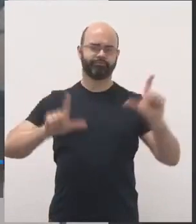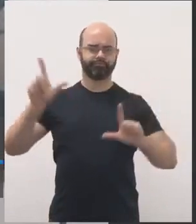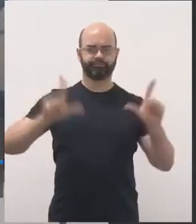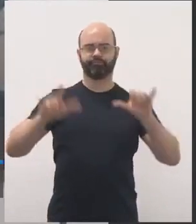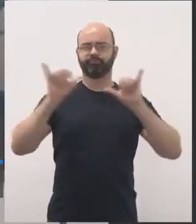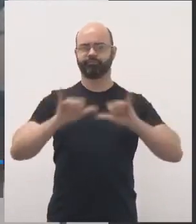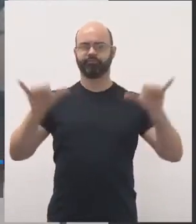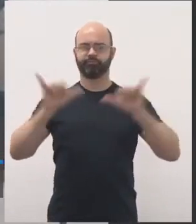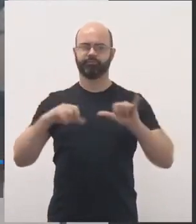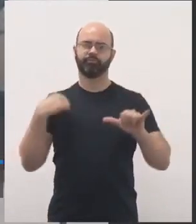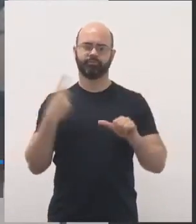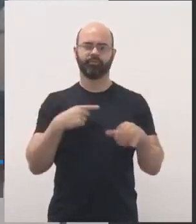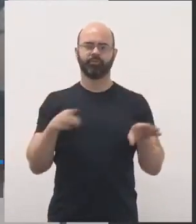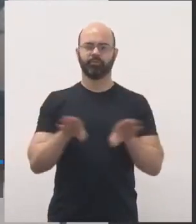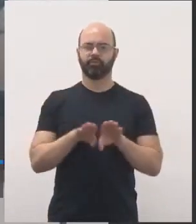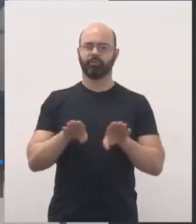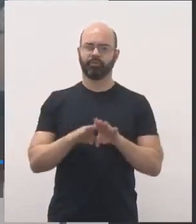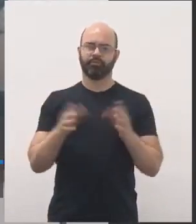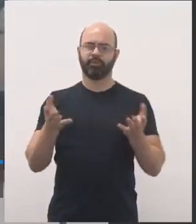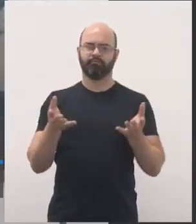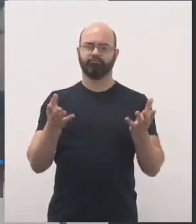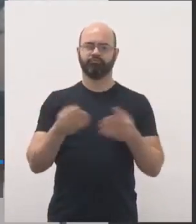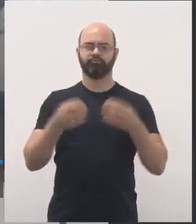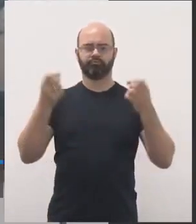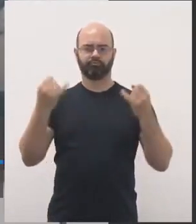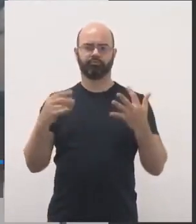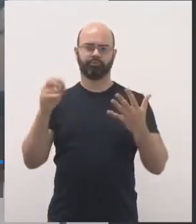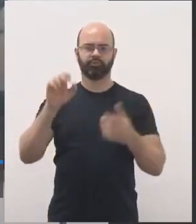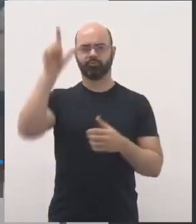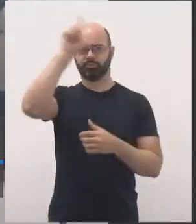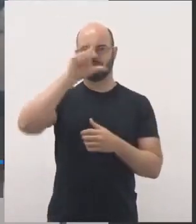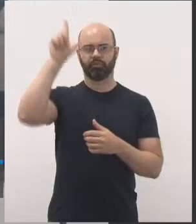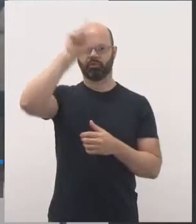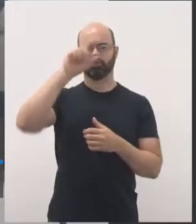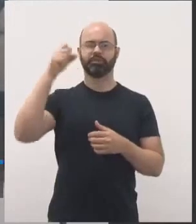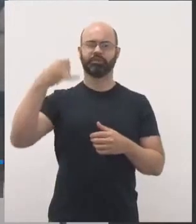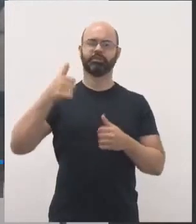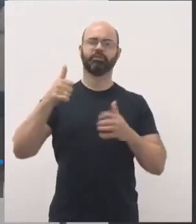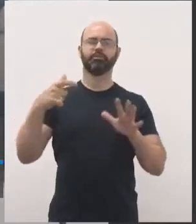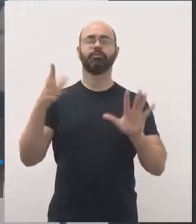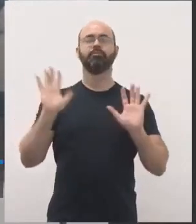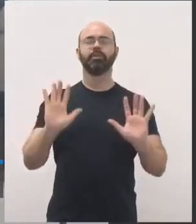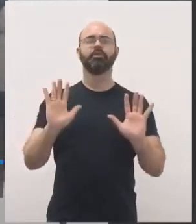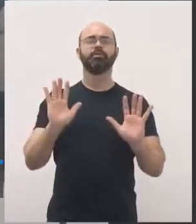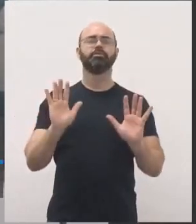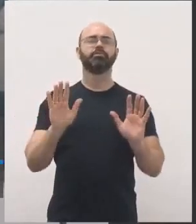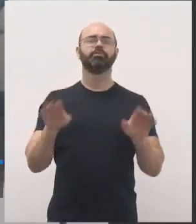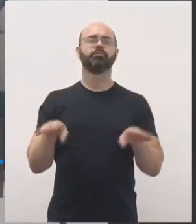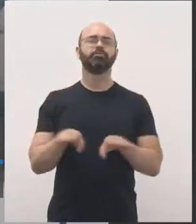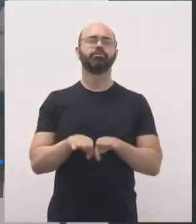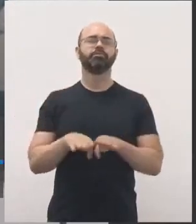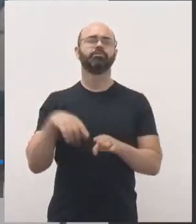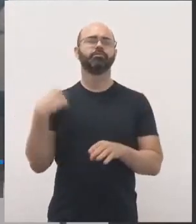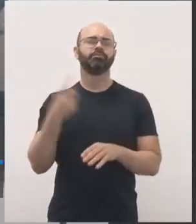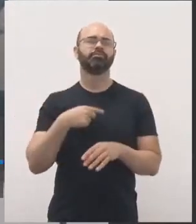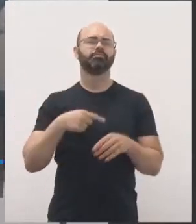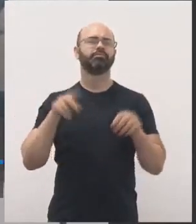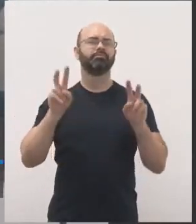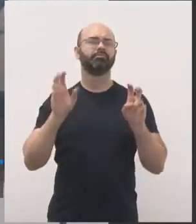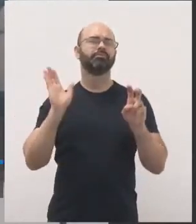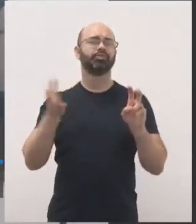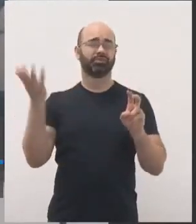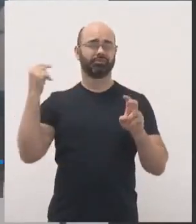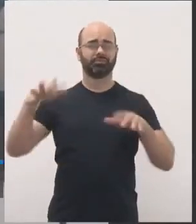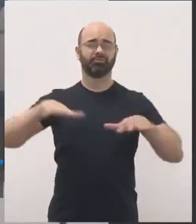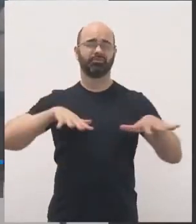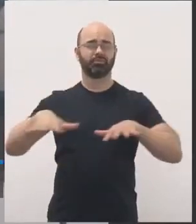está acompanhando, logicamente, essa lógica, mas ao mesmo tempo, porque nós já fizemos esse